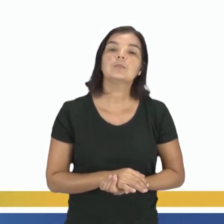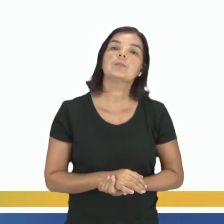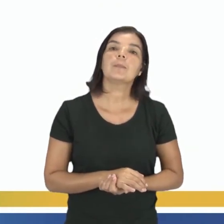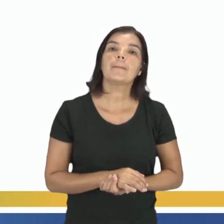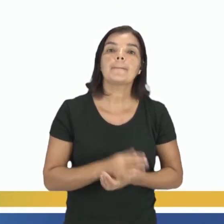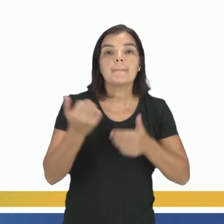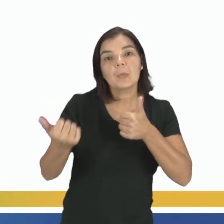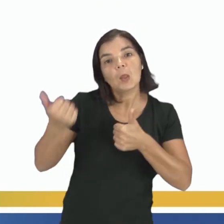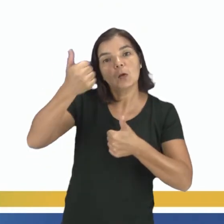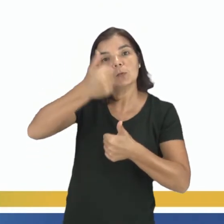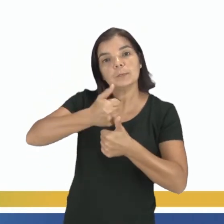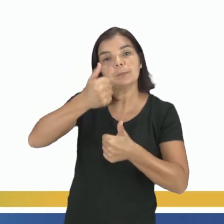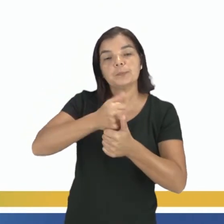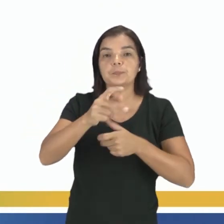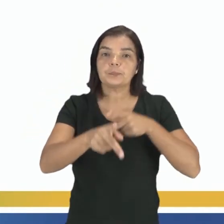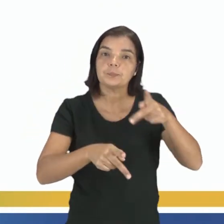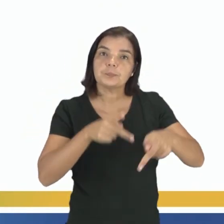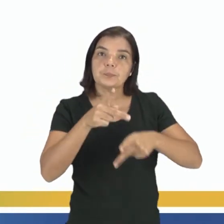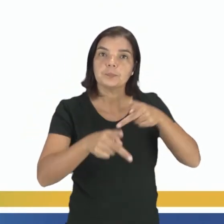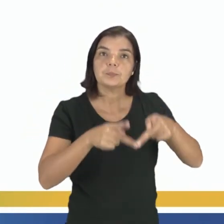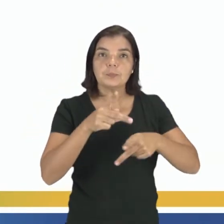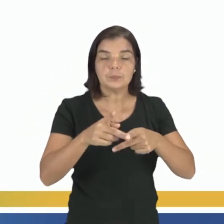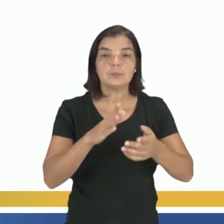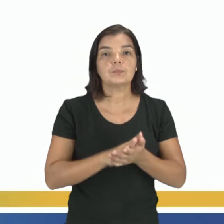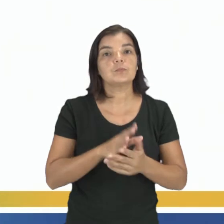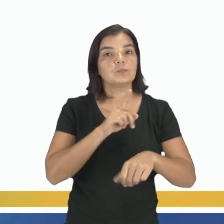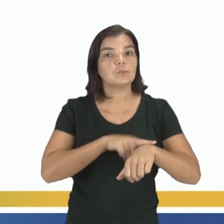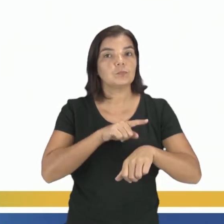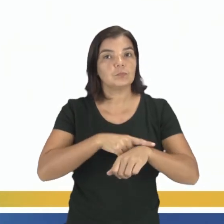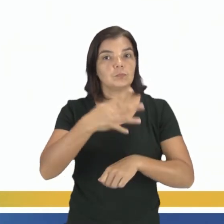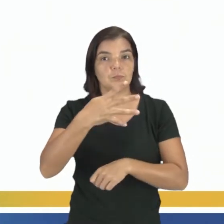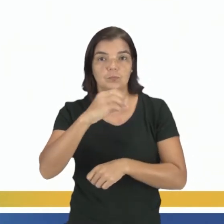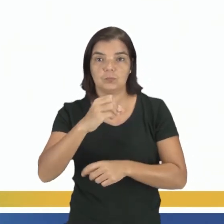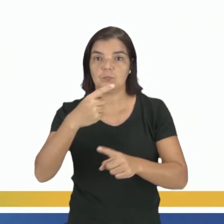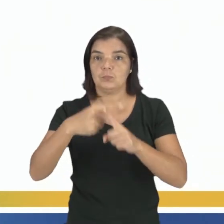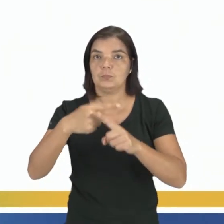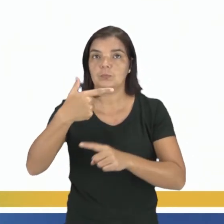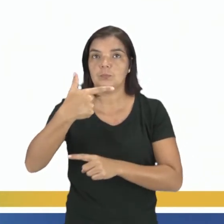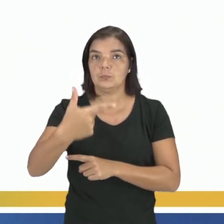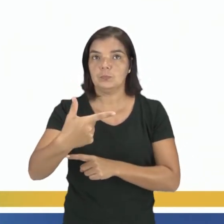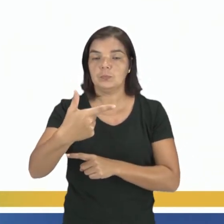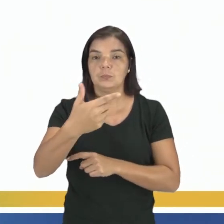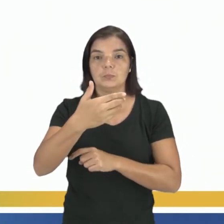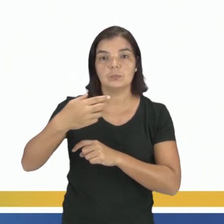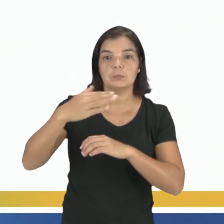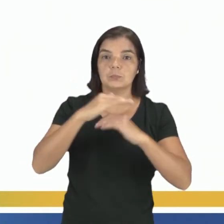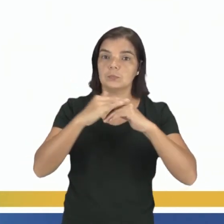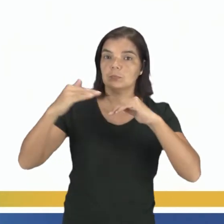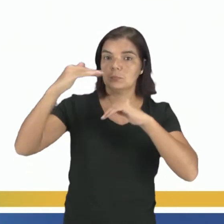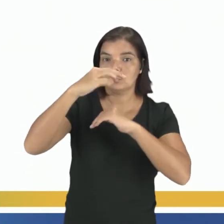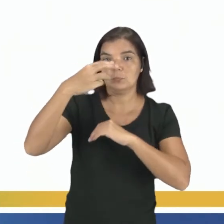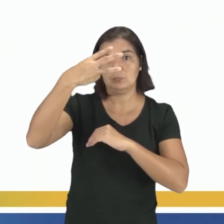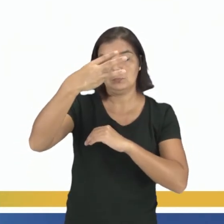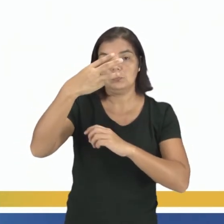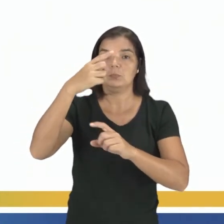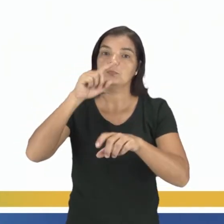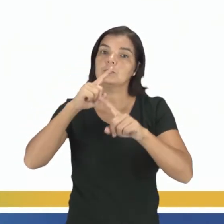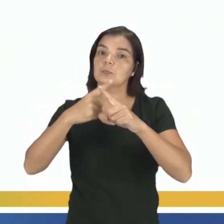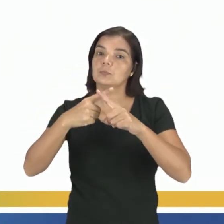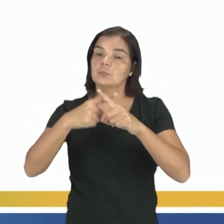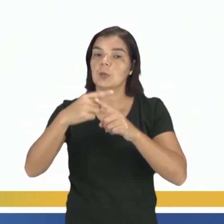receita. População de bactérias em função do tempo é igual a 40 vezes 2 elevado a 3 vezes o tempo.